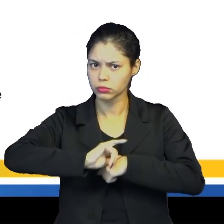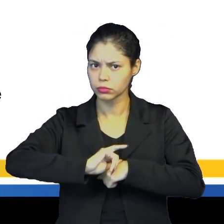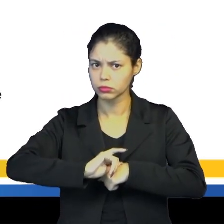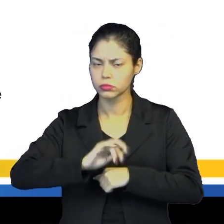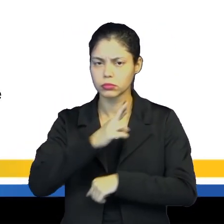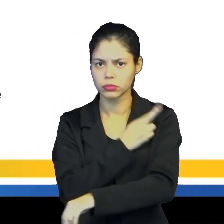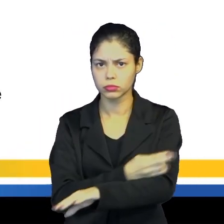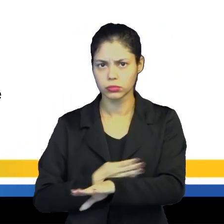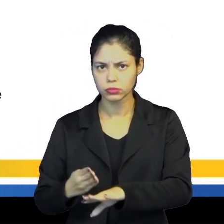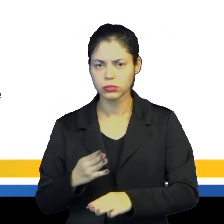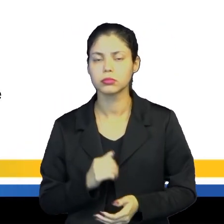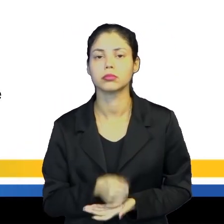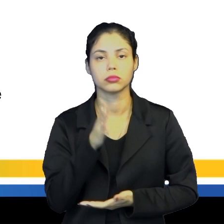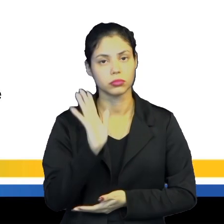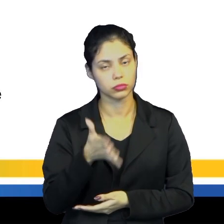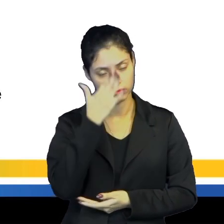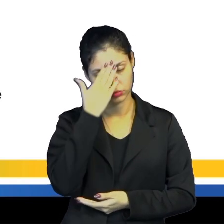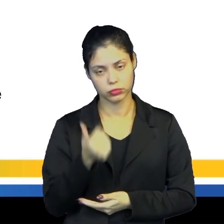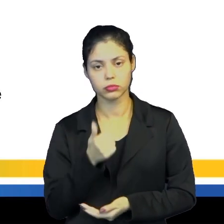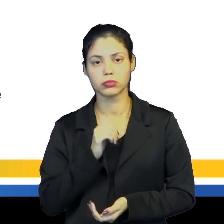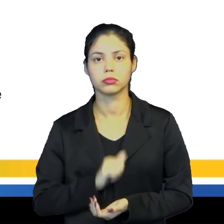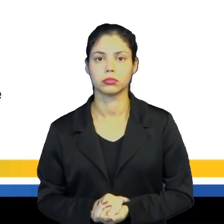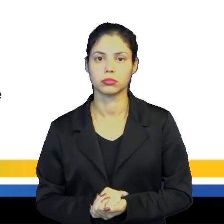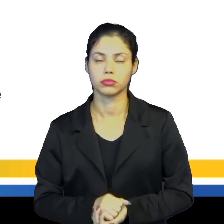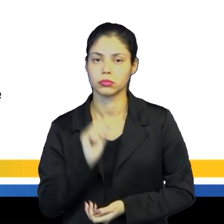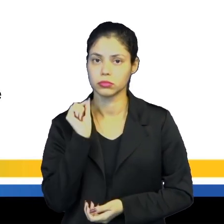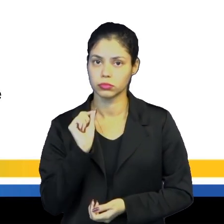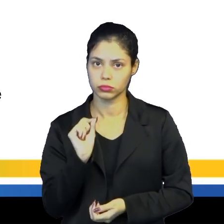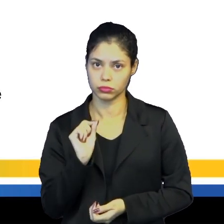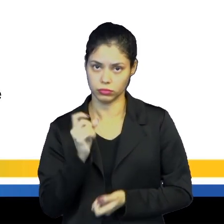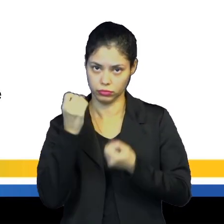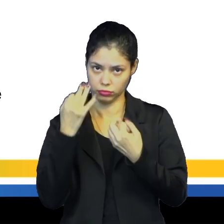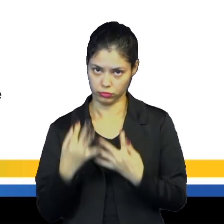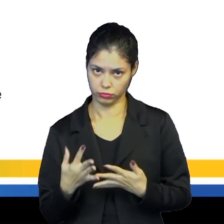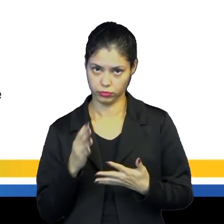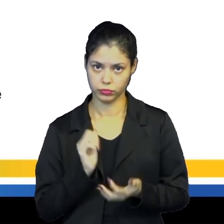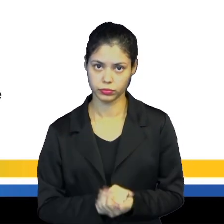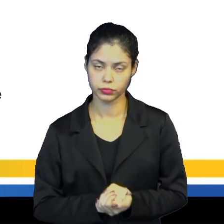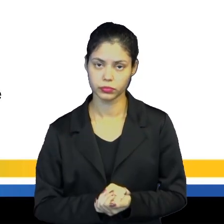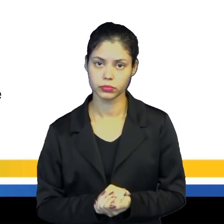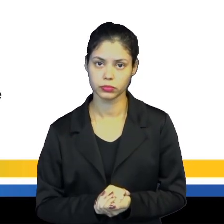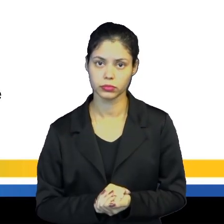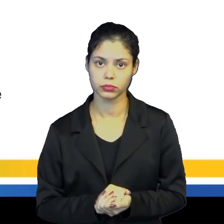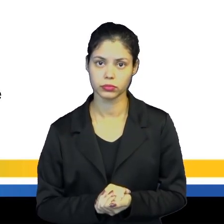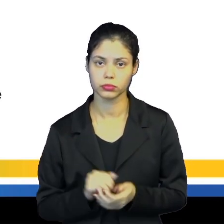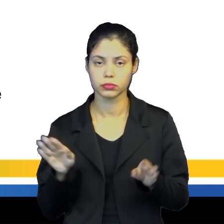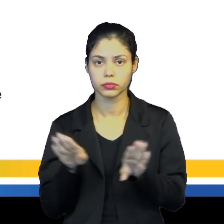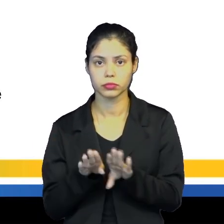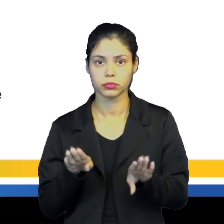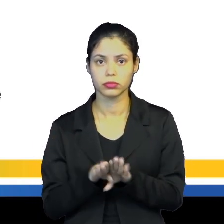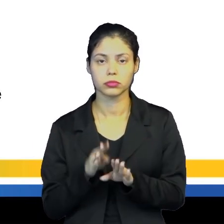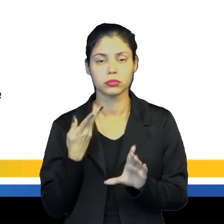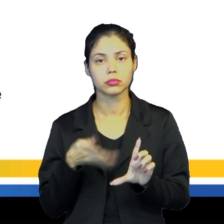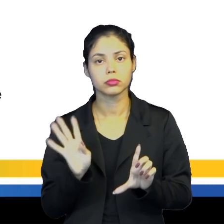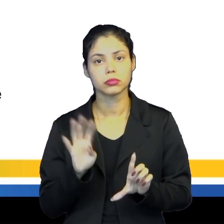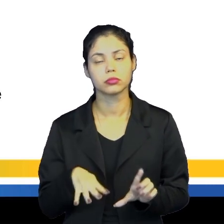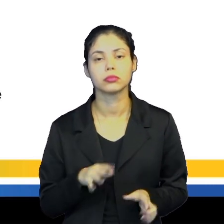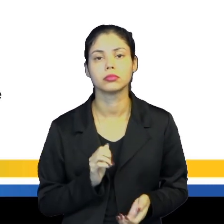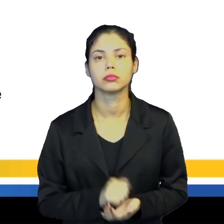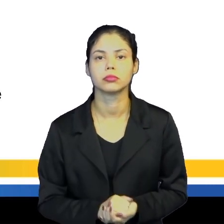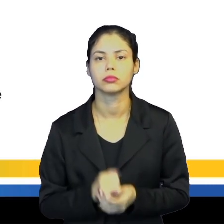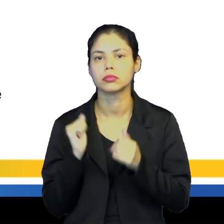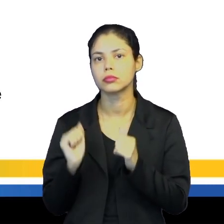Branco. Então, a gente já está sabendo aí do que a gente está se tratando. Em relação à tabela,